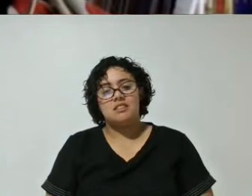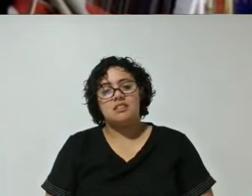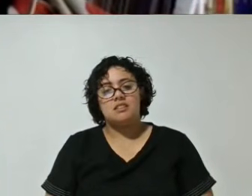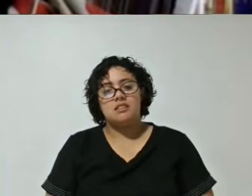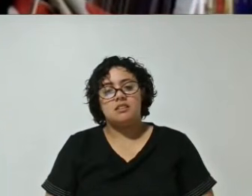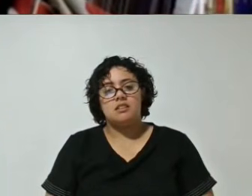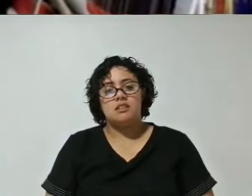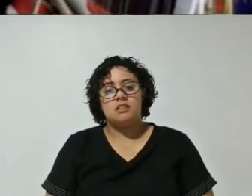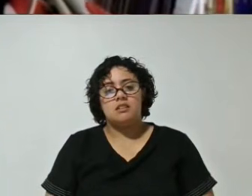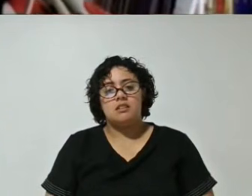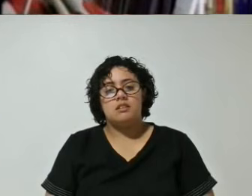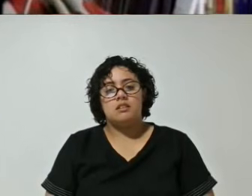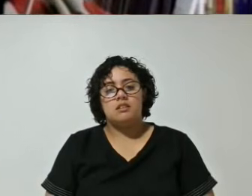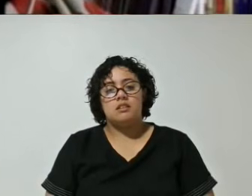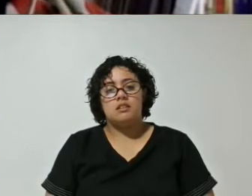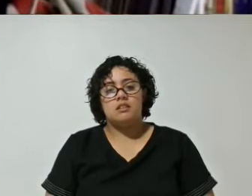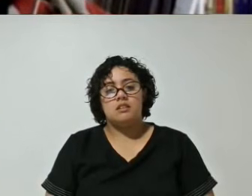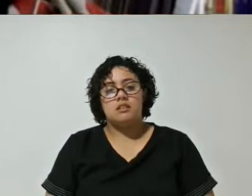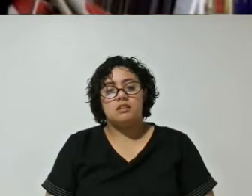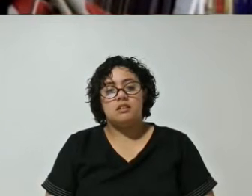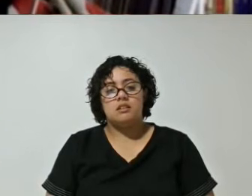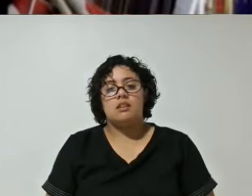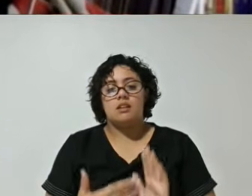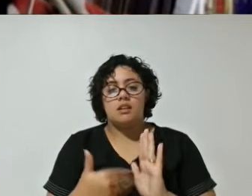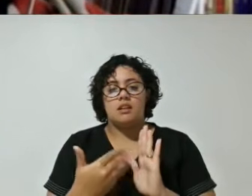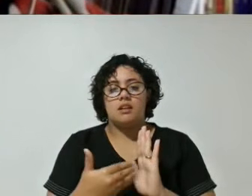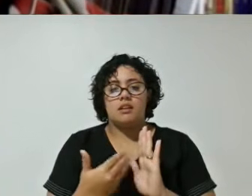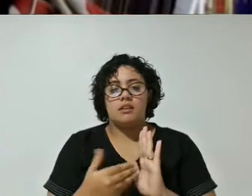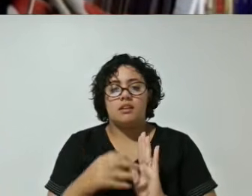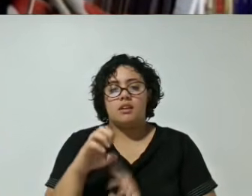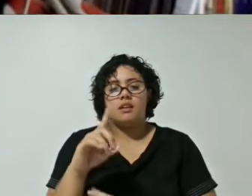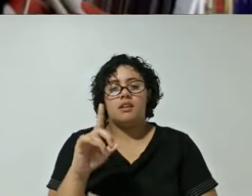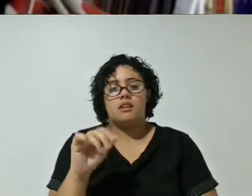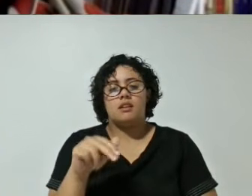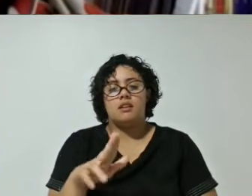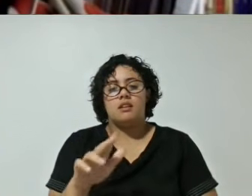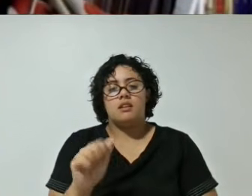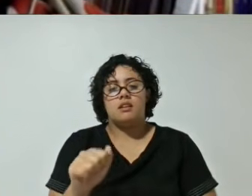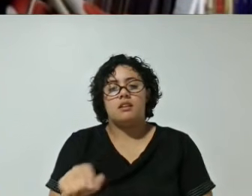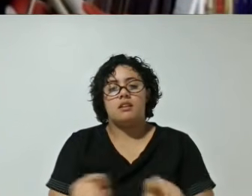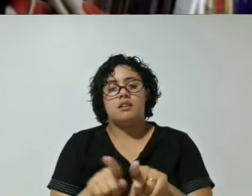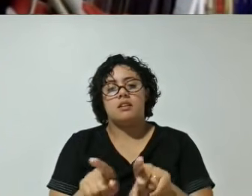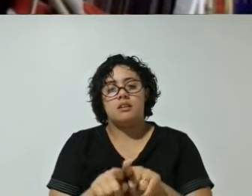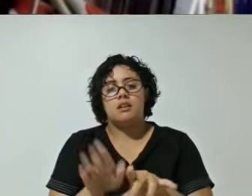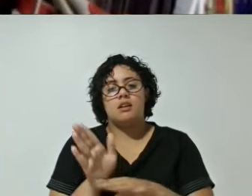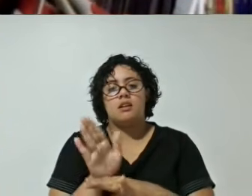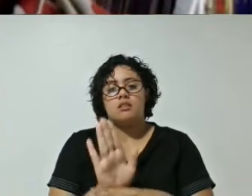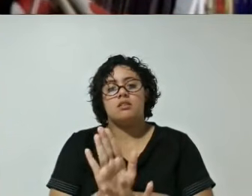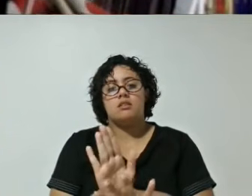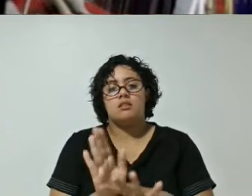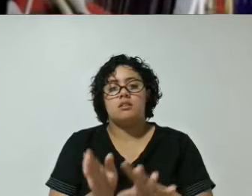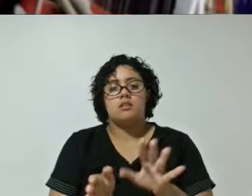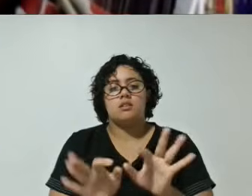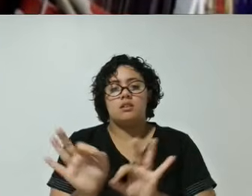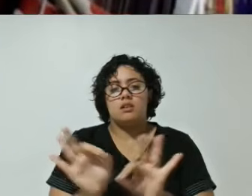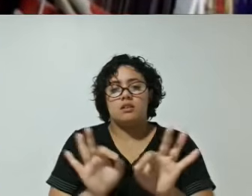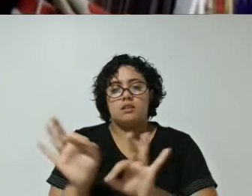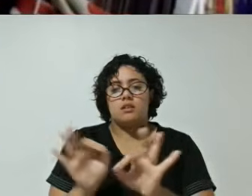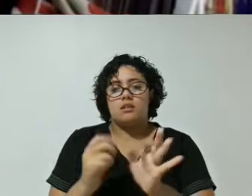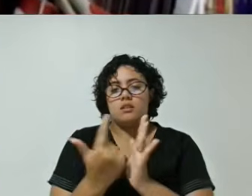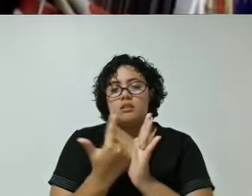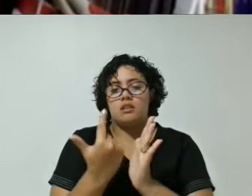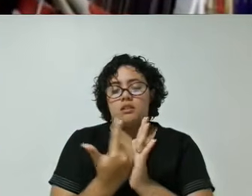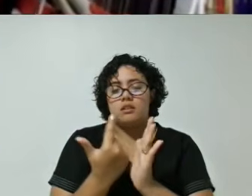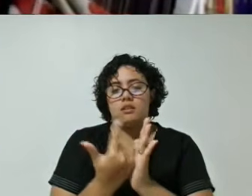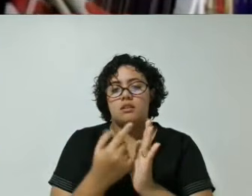aí. Se não me engano, tinha revistas que era. Até a Edna também ajudou na elaboração dessa lista da compra dos livros, a Nila Rodrigues,